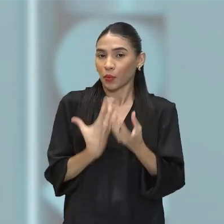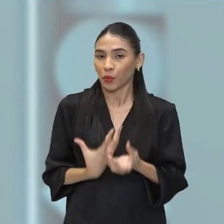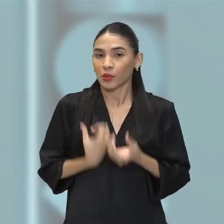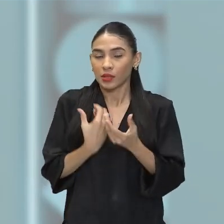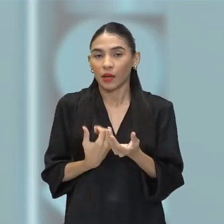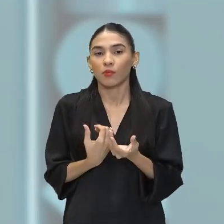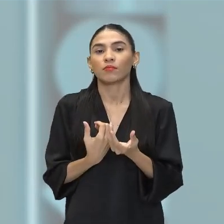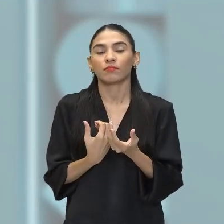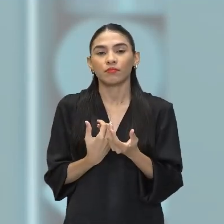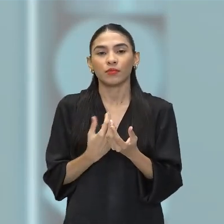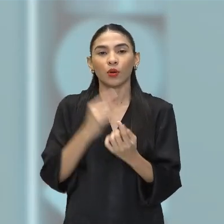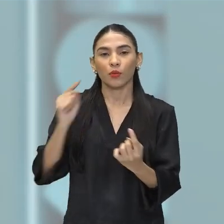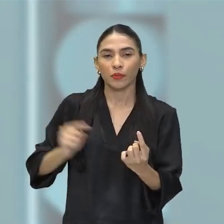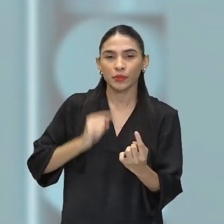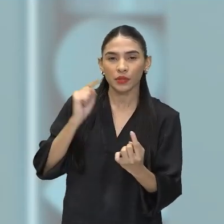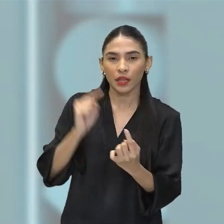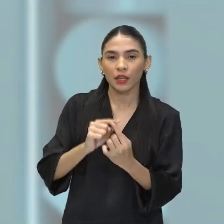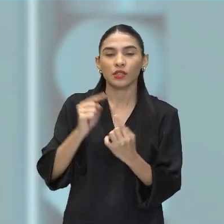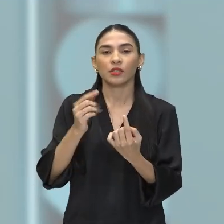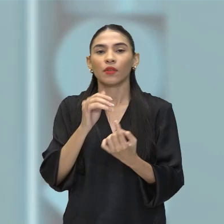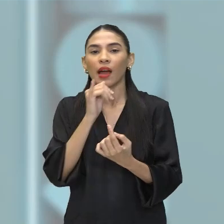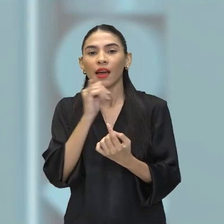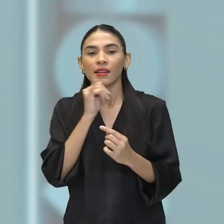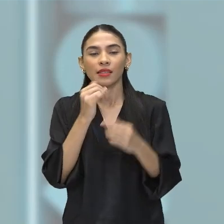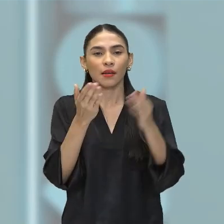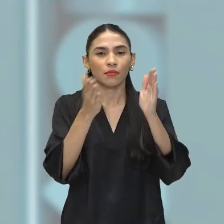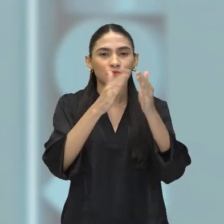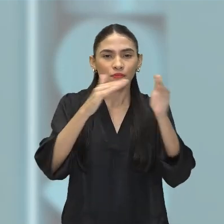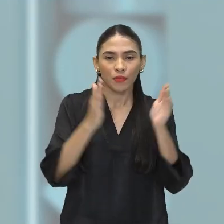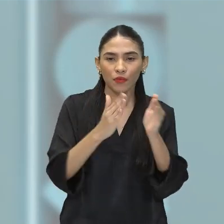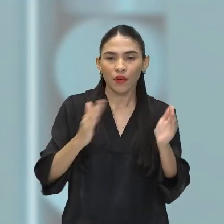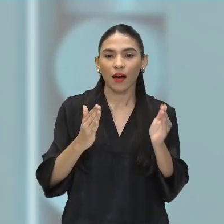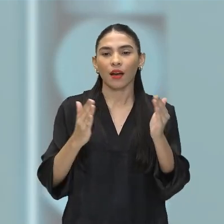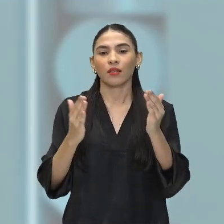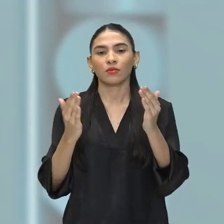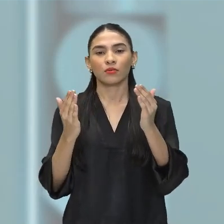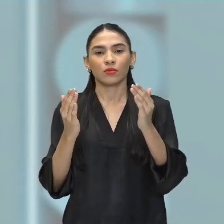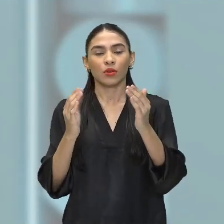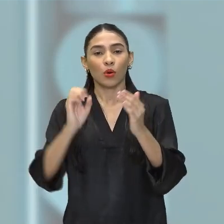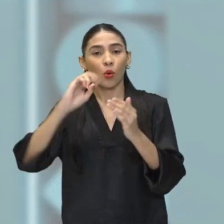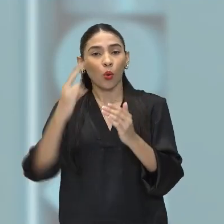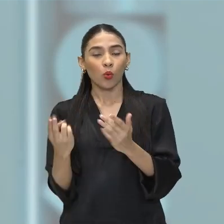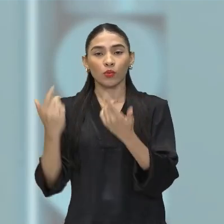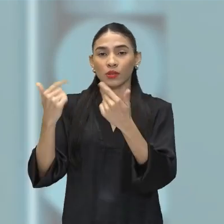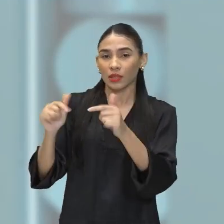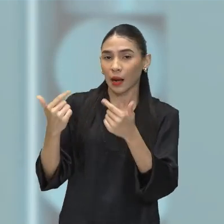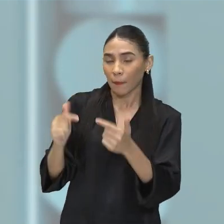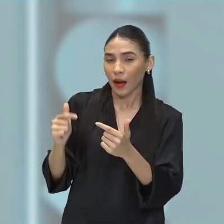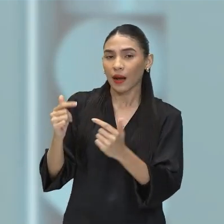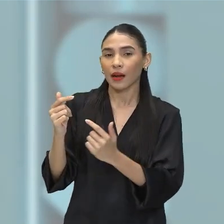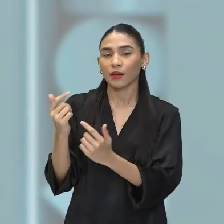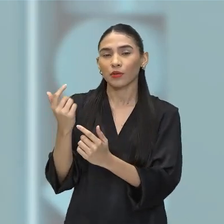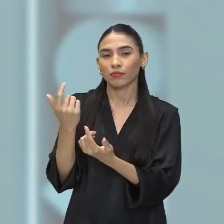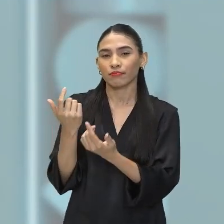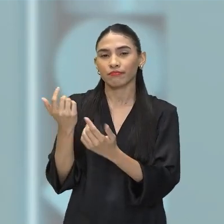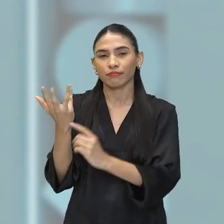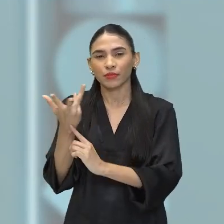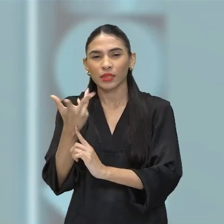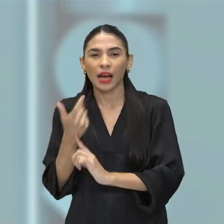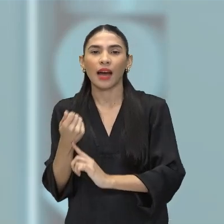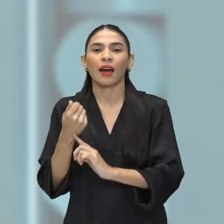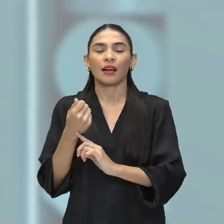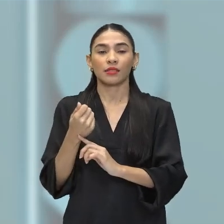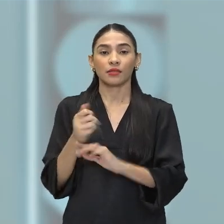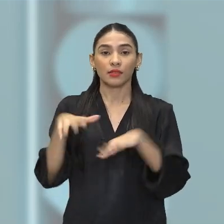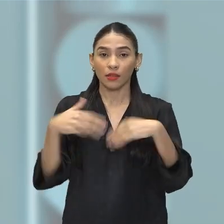vão exaltar um vaso chinês, que vão exaltar o trabalho de artesãos. Então observem que